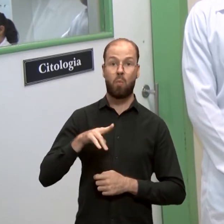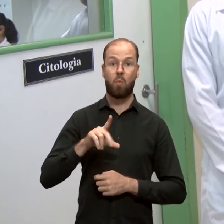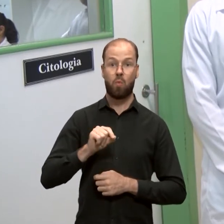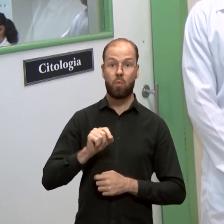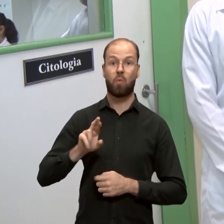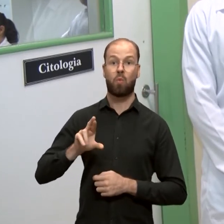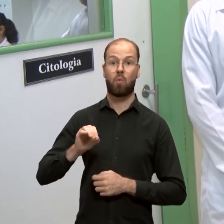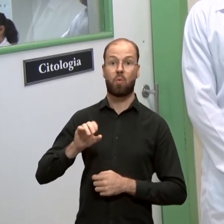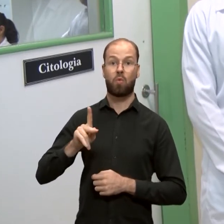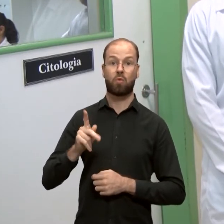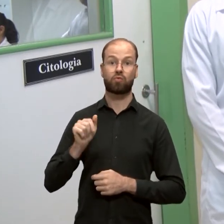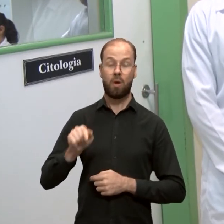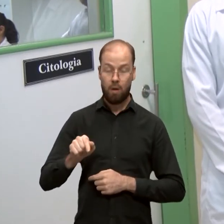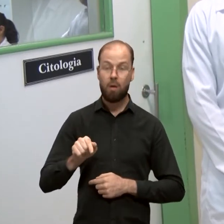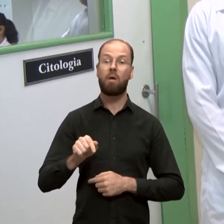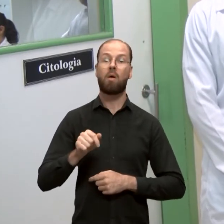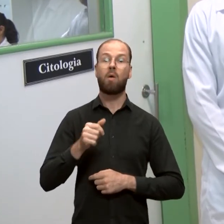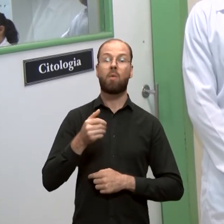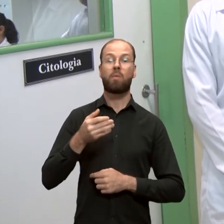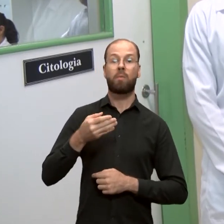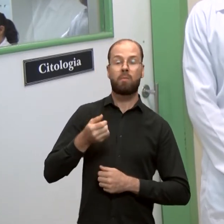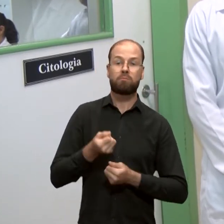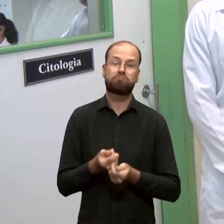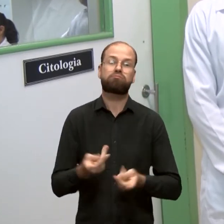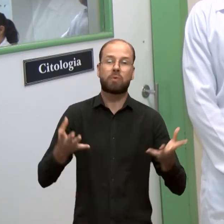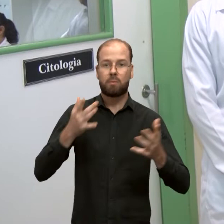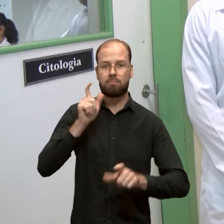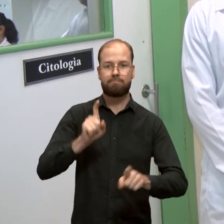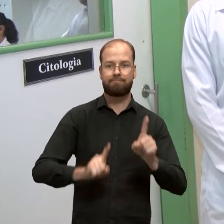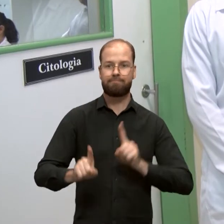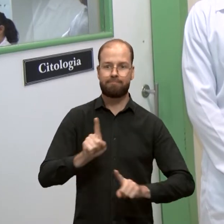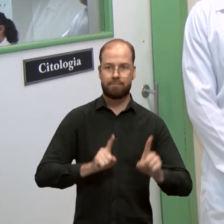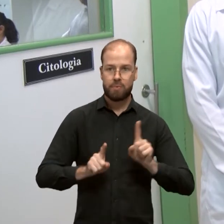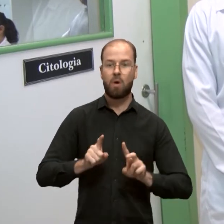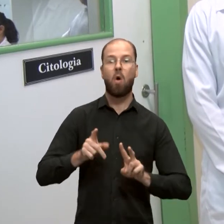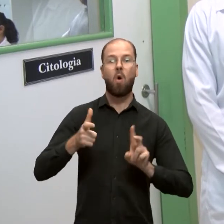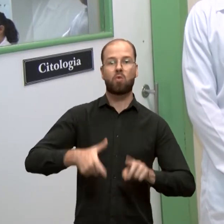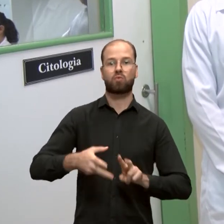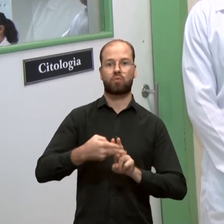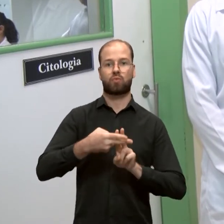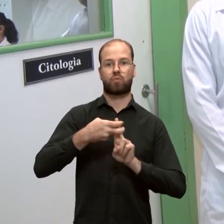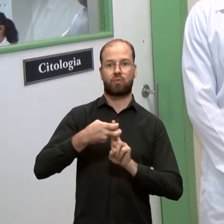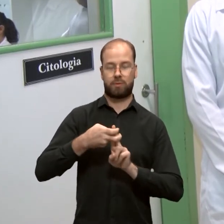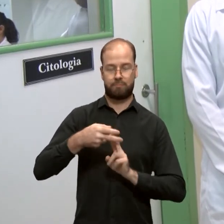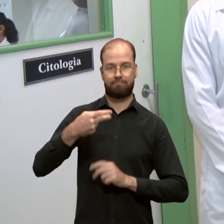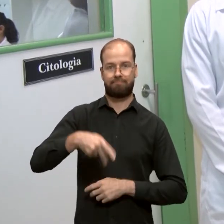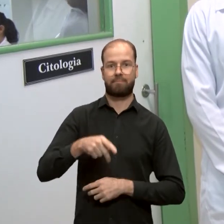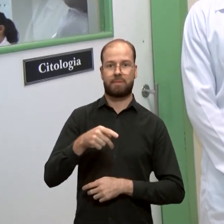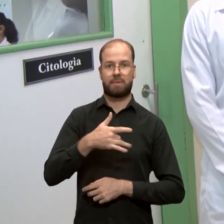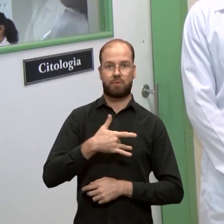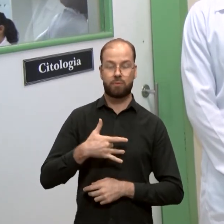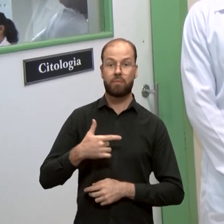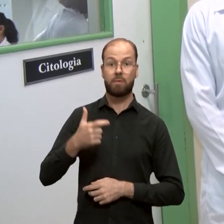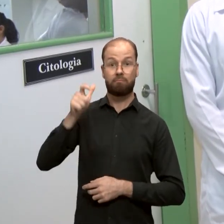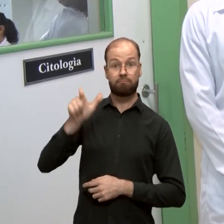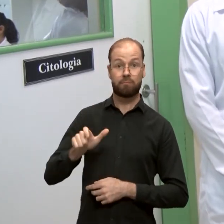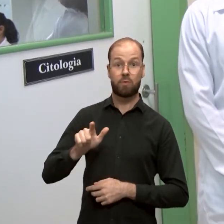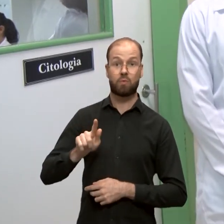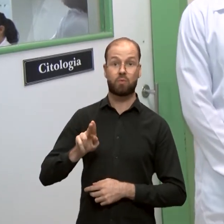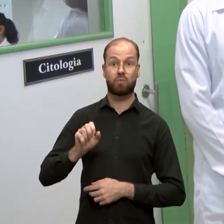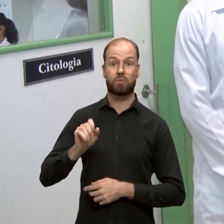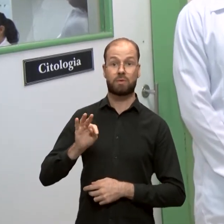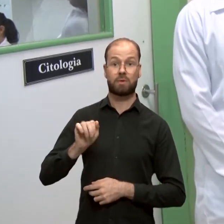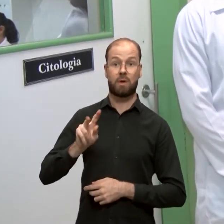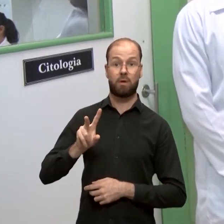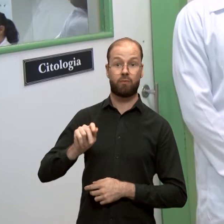dia encaminhado pelo SUS, o Sistema Único de Saúde. Eu sou Gustavo Soares, sou um jovem adulto de pele clara,